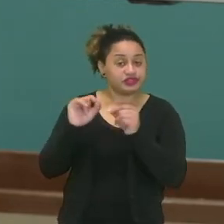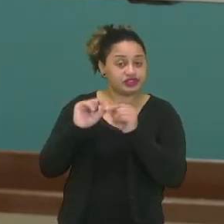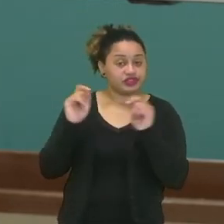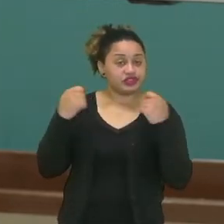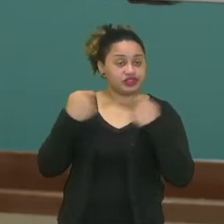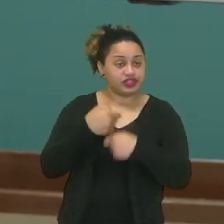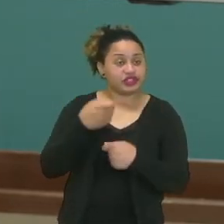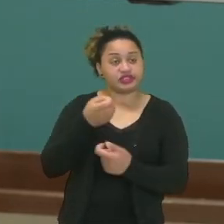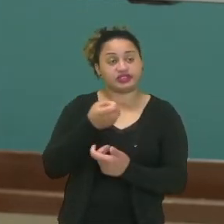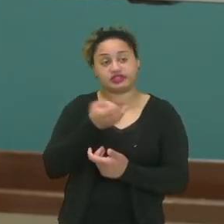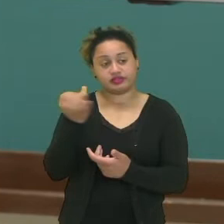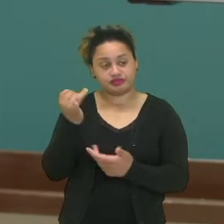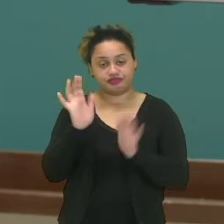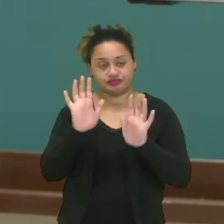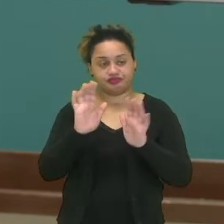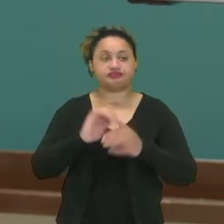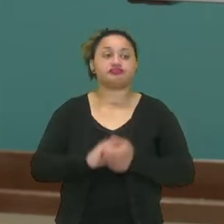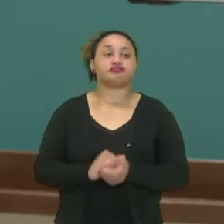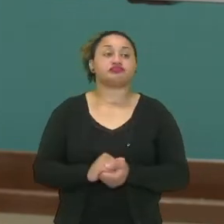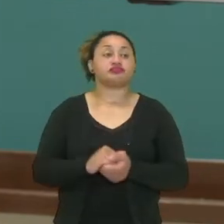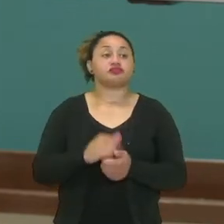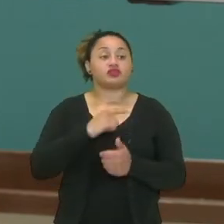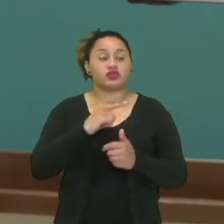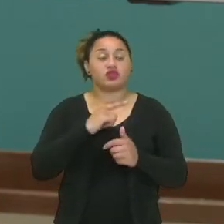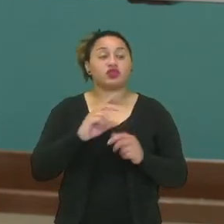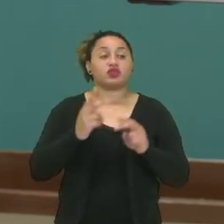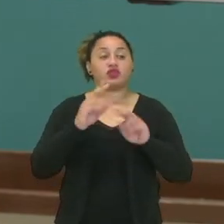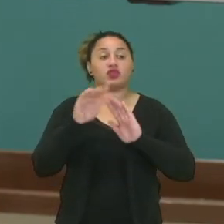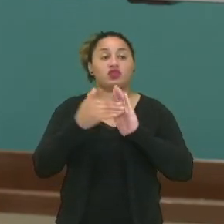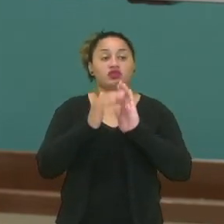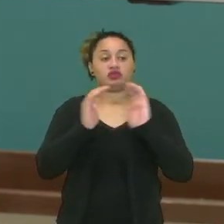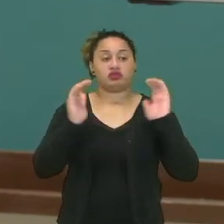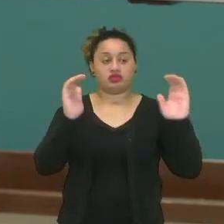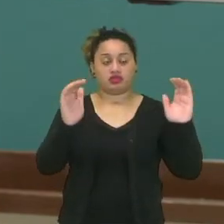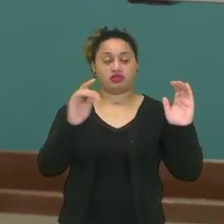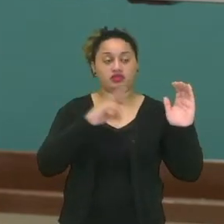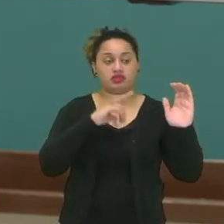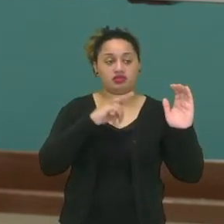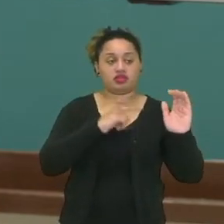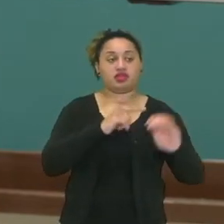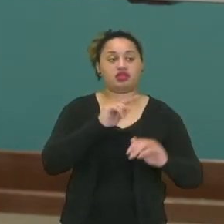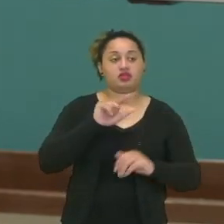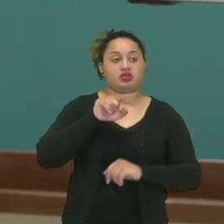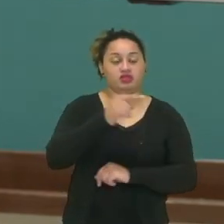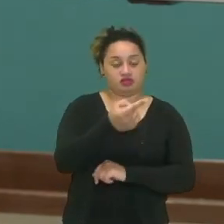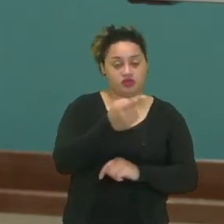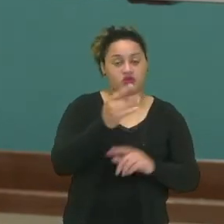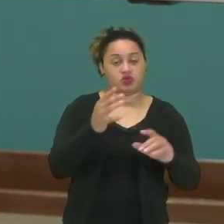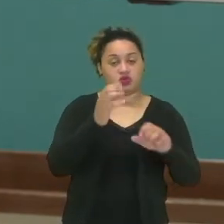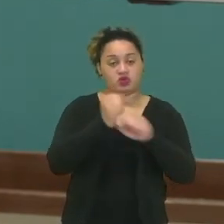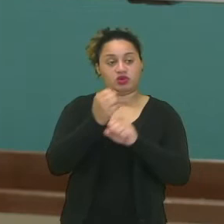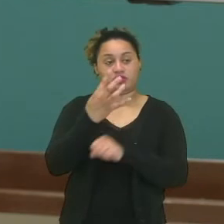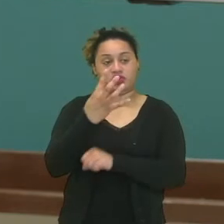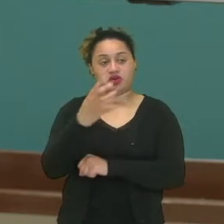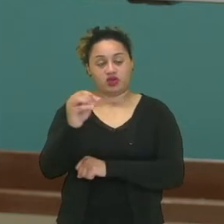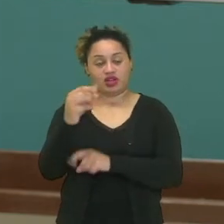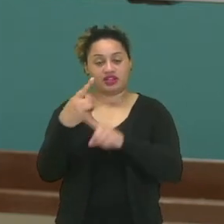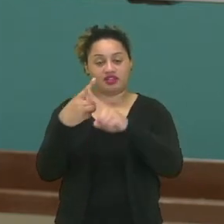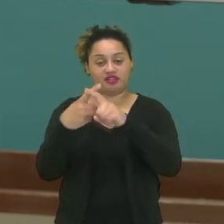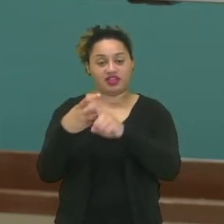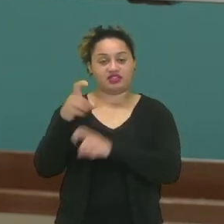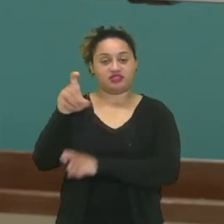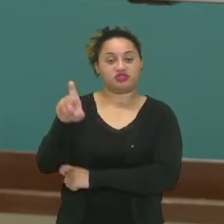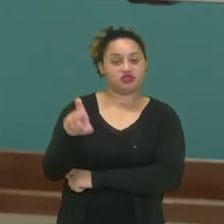200 unidades. Então vamos lá. O custo total vai ser dado pelo custo fixo, que é 2.000, mais